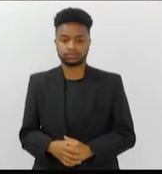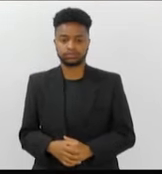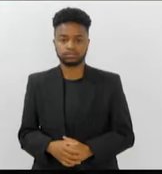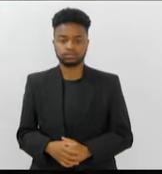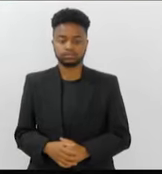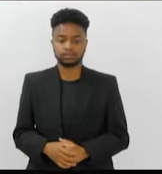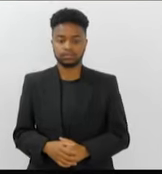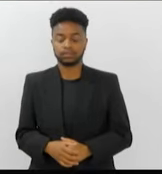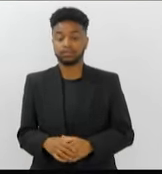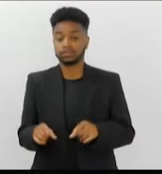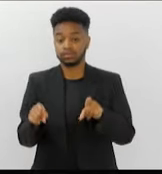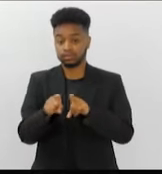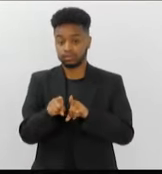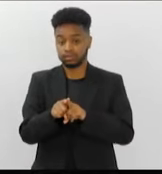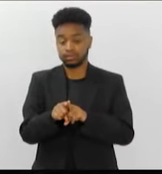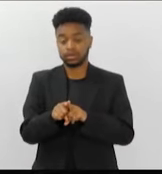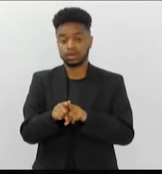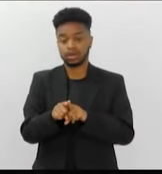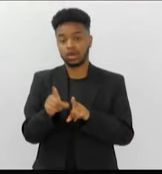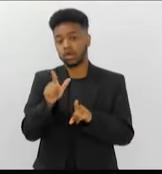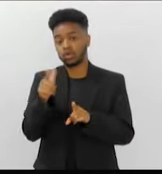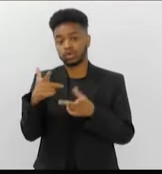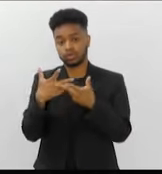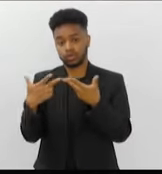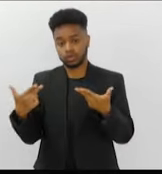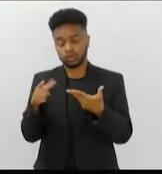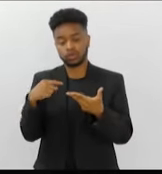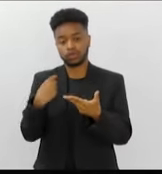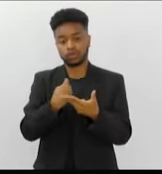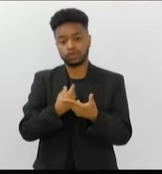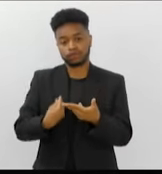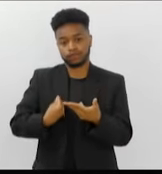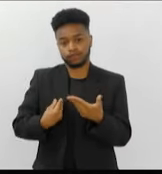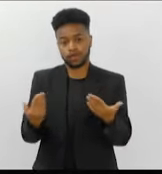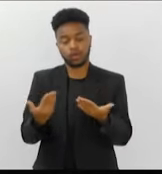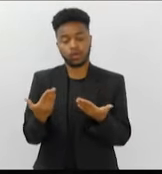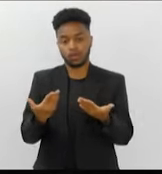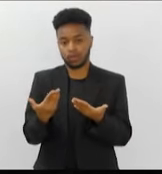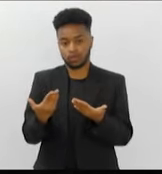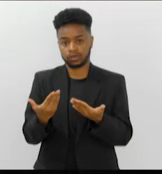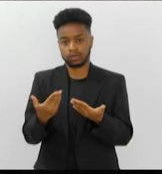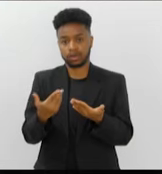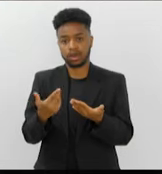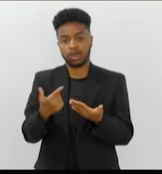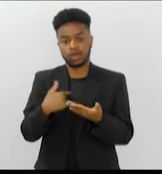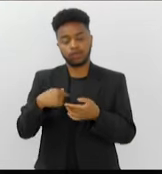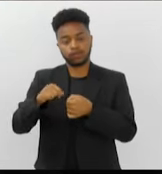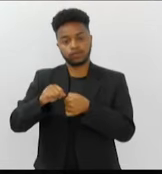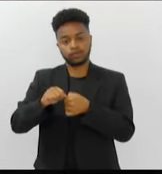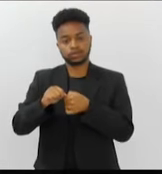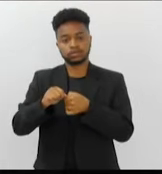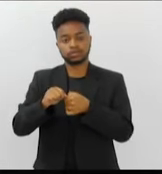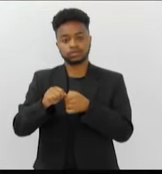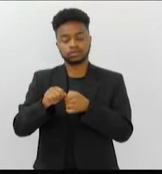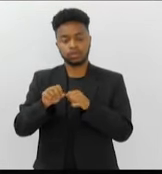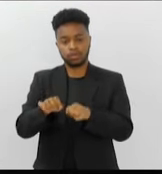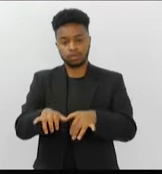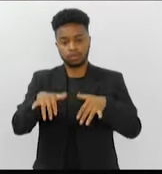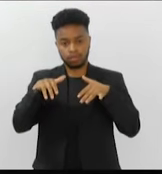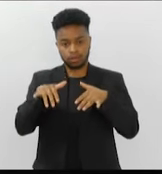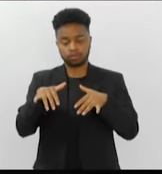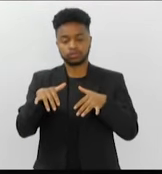dos reflexos que nós estamos passando, eu fiz uma audiência pública